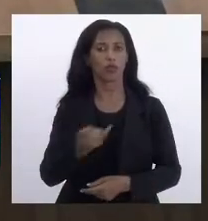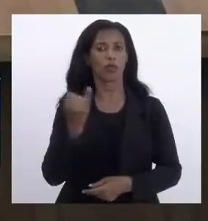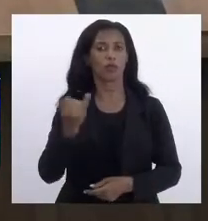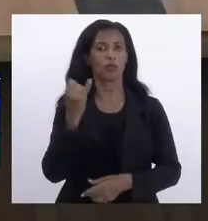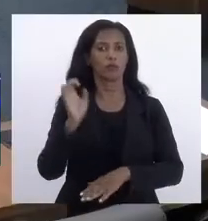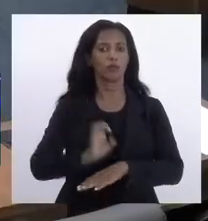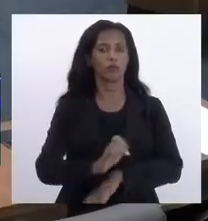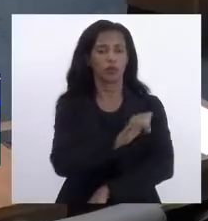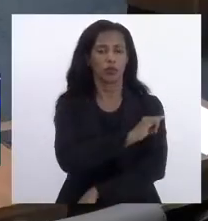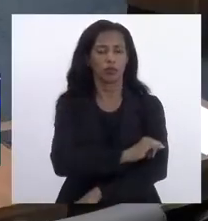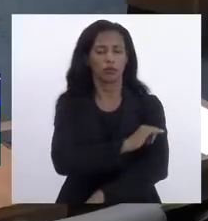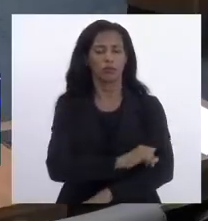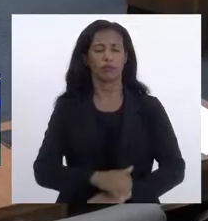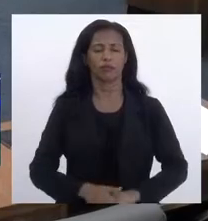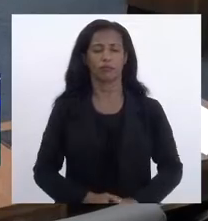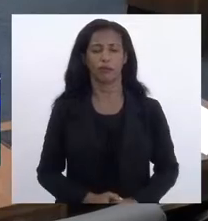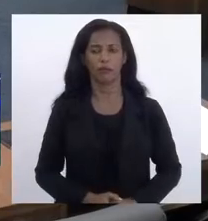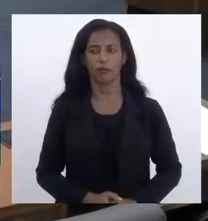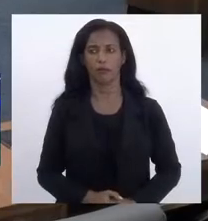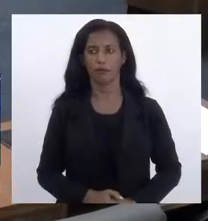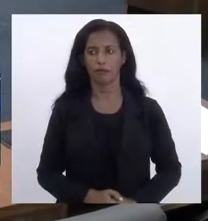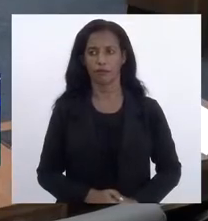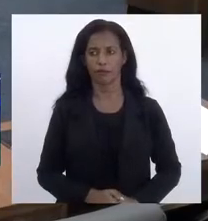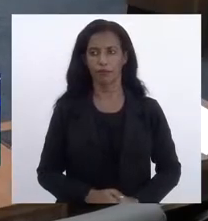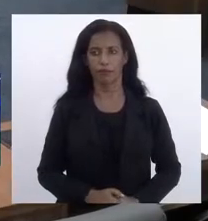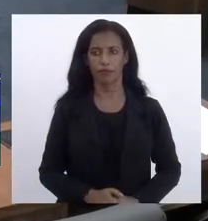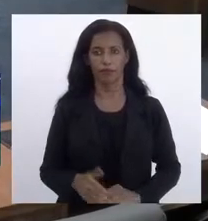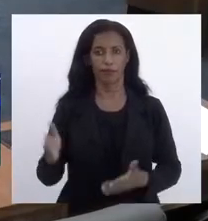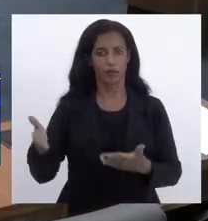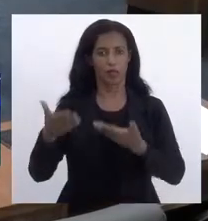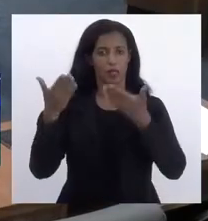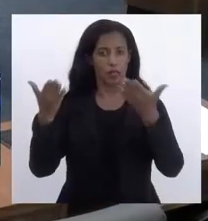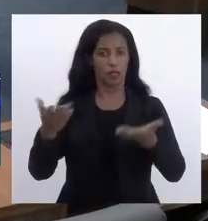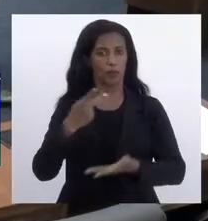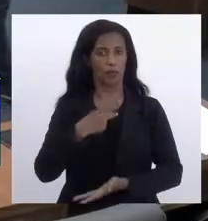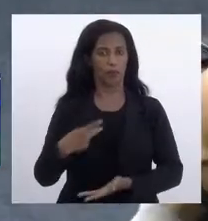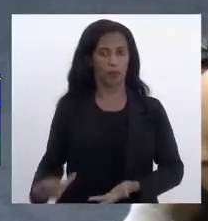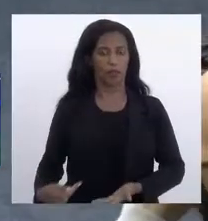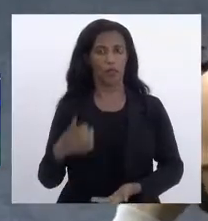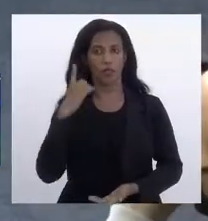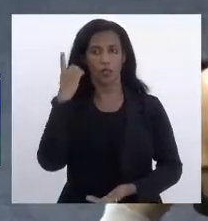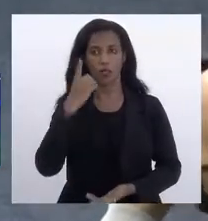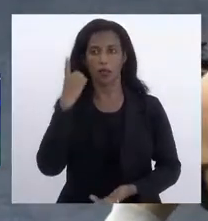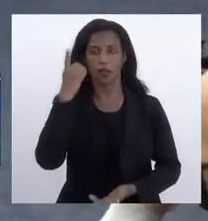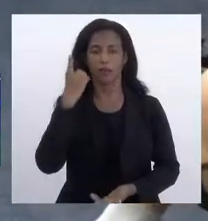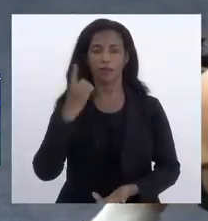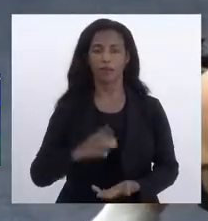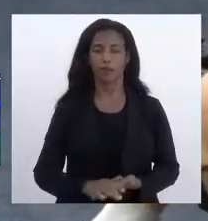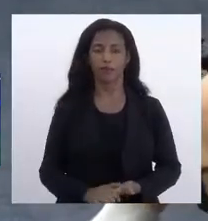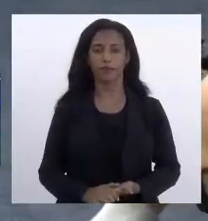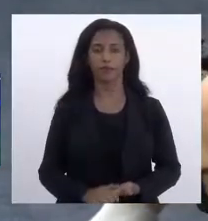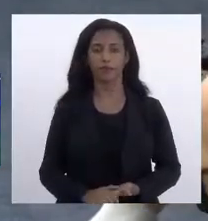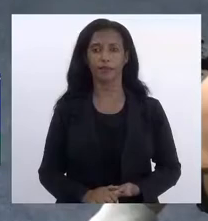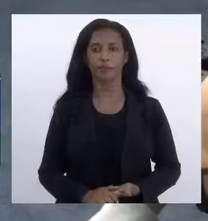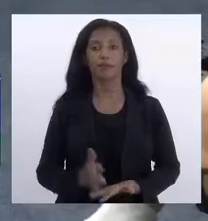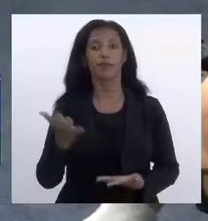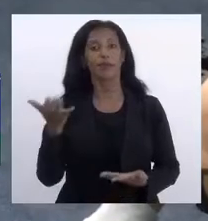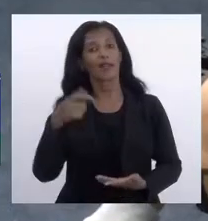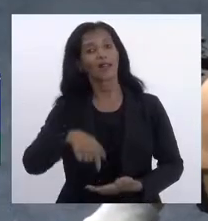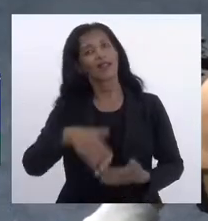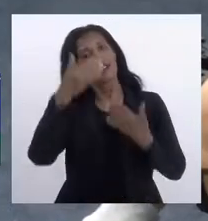Janeiro. Deputada Renata. Senhor presidente, senhoras deputadas, senhores deputados, quero